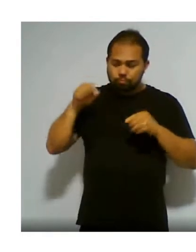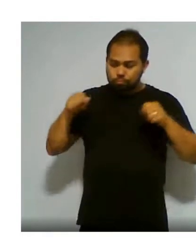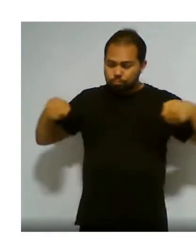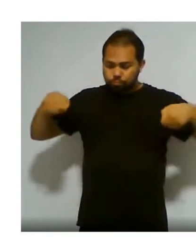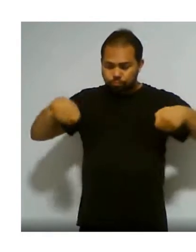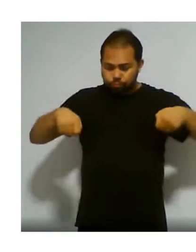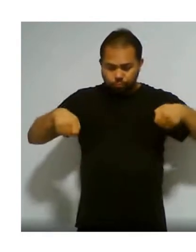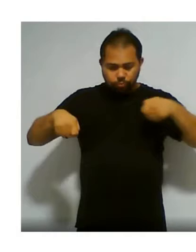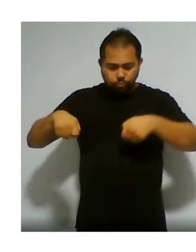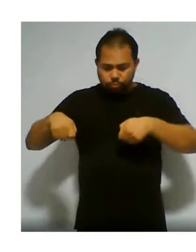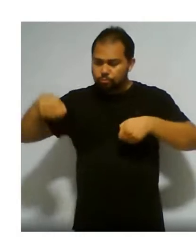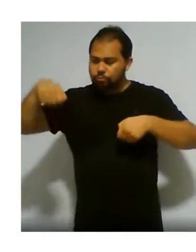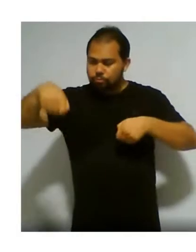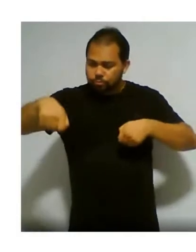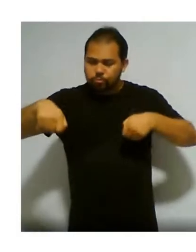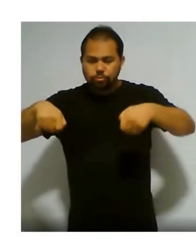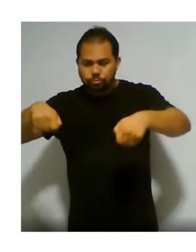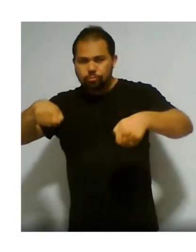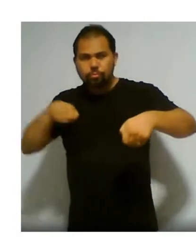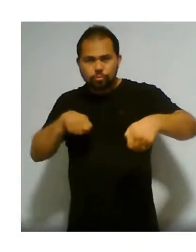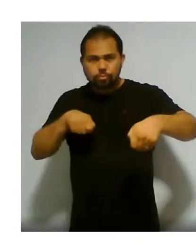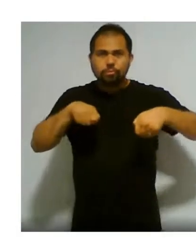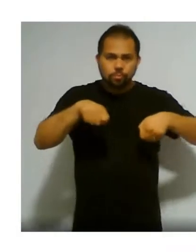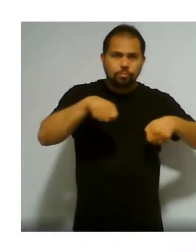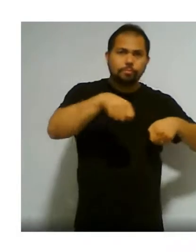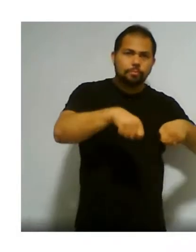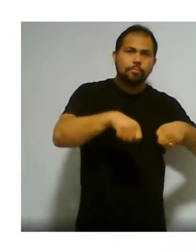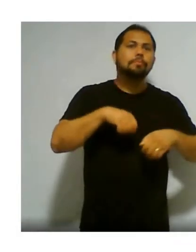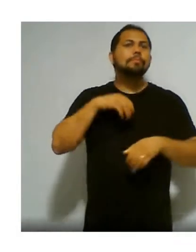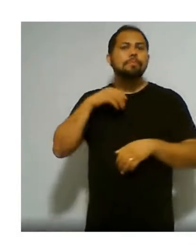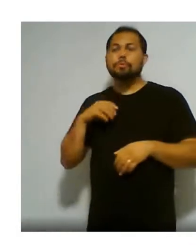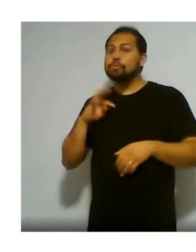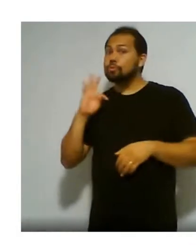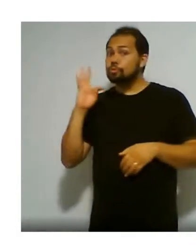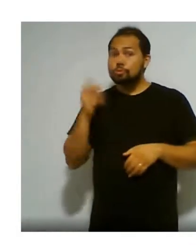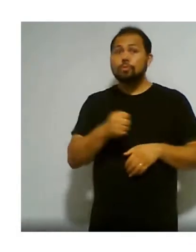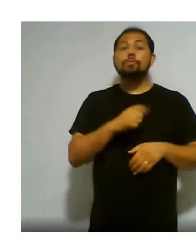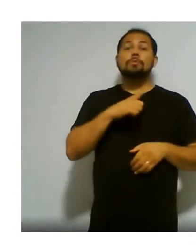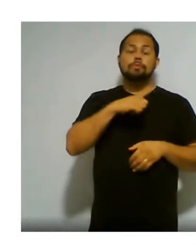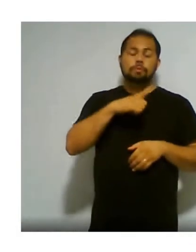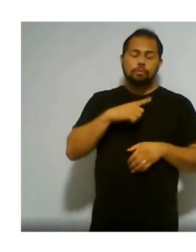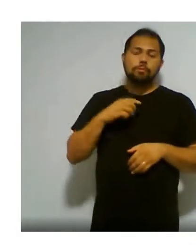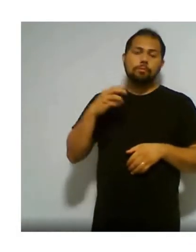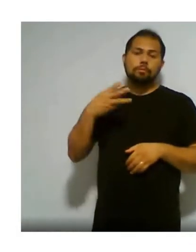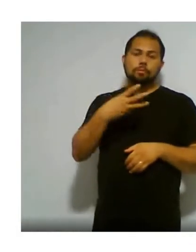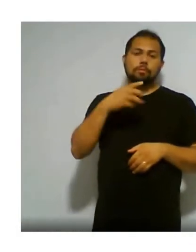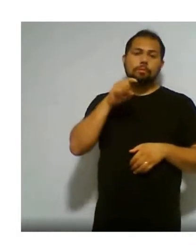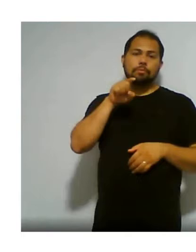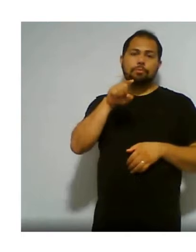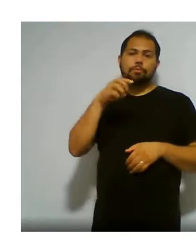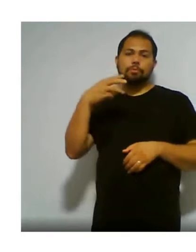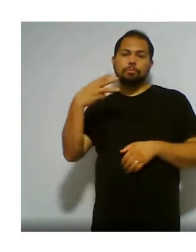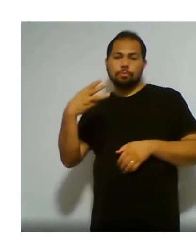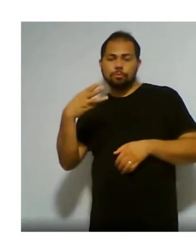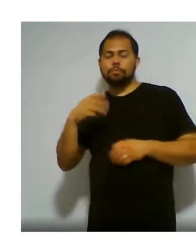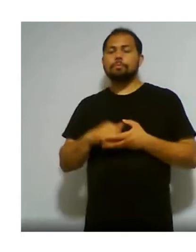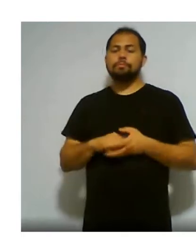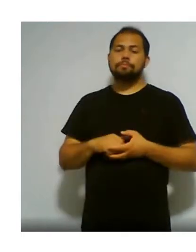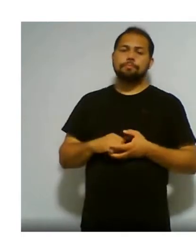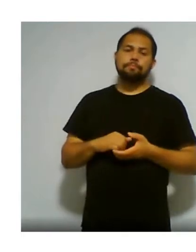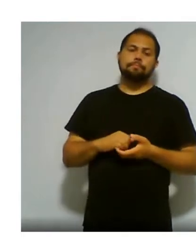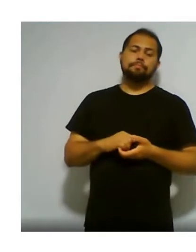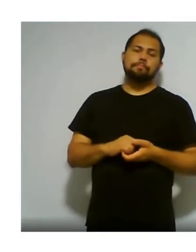que dar 3.3 volts, aqui tem que dar 5 volts. Então você pode usar um testador desse ou um multímetro para testar sua